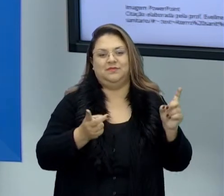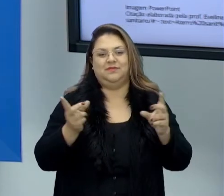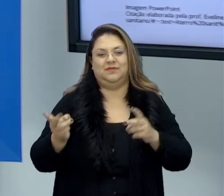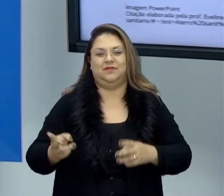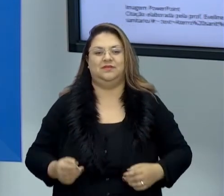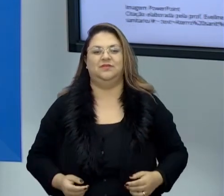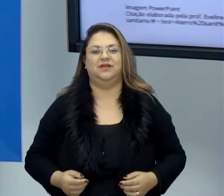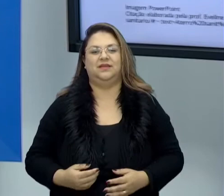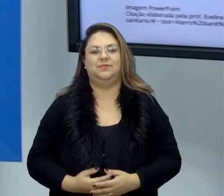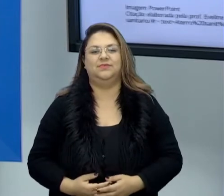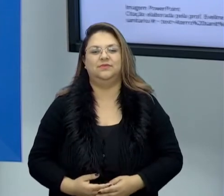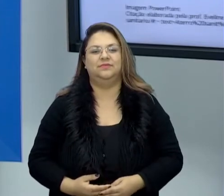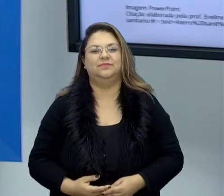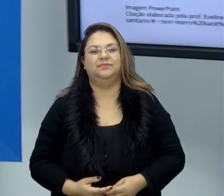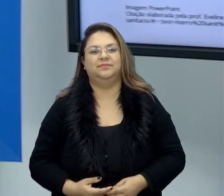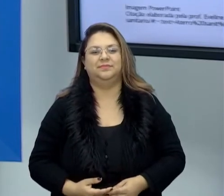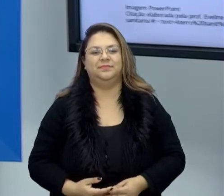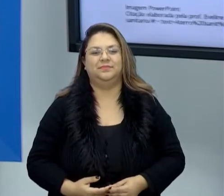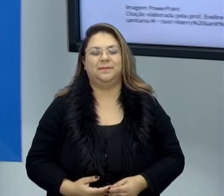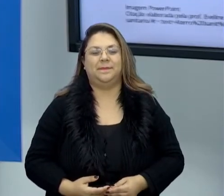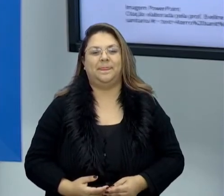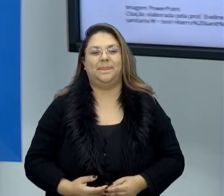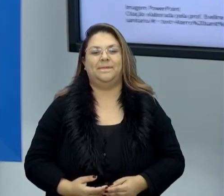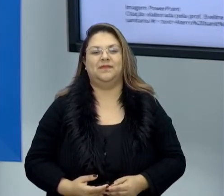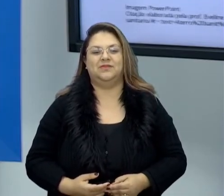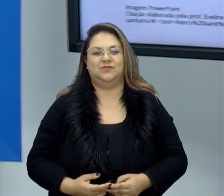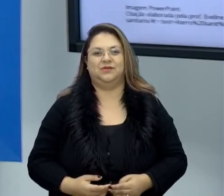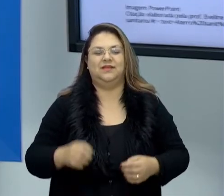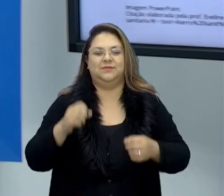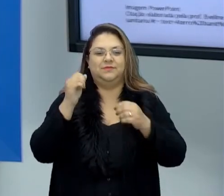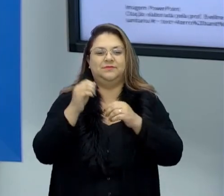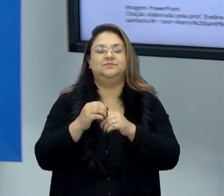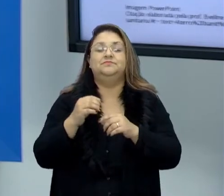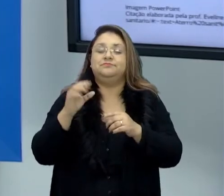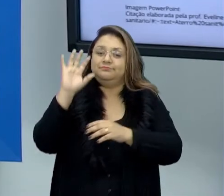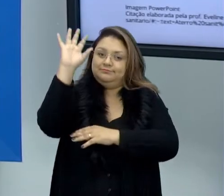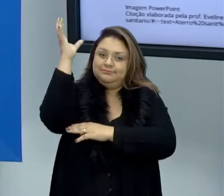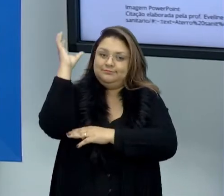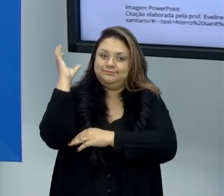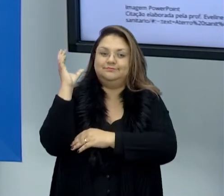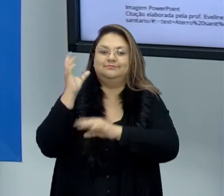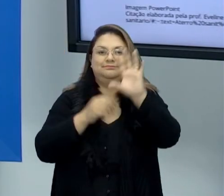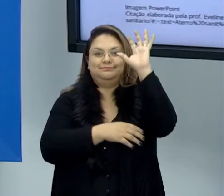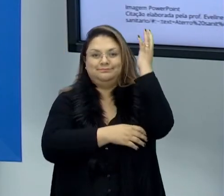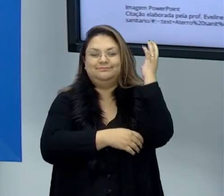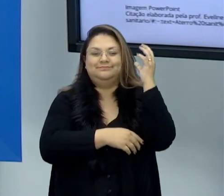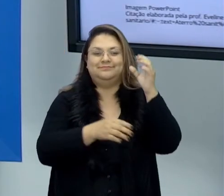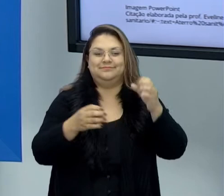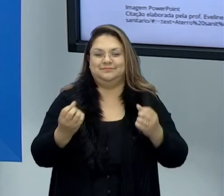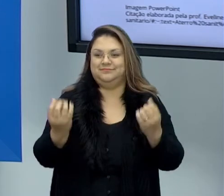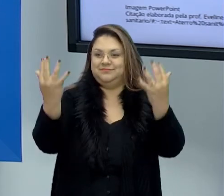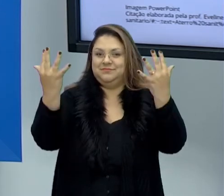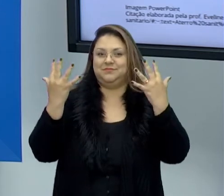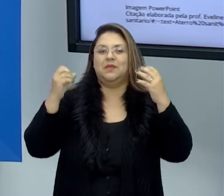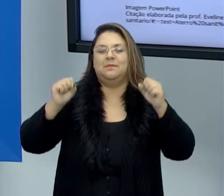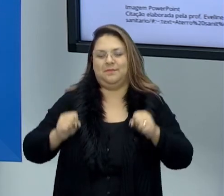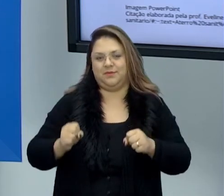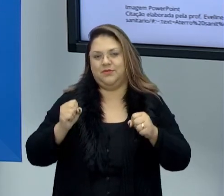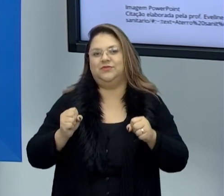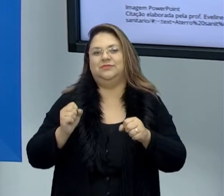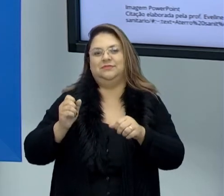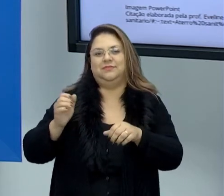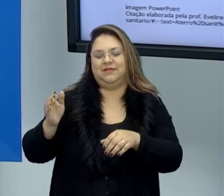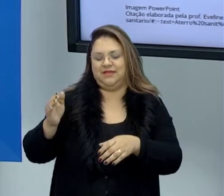esqueci o nome da outra árvore que estava na ponta da minha língua, que servem para produção de móveis. Então, é